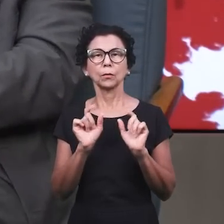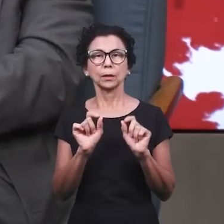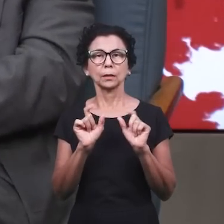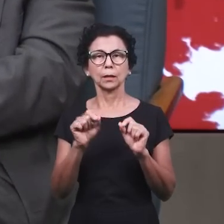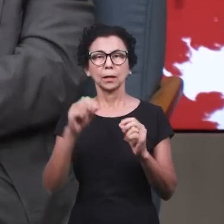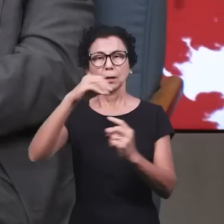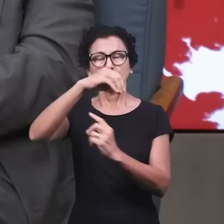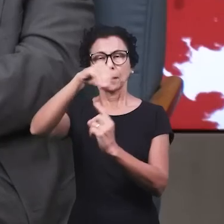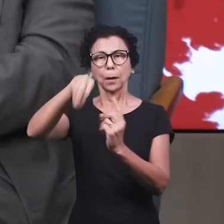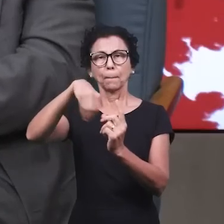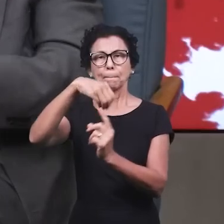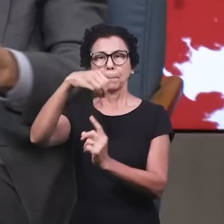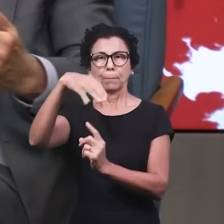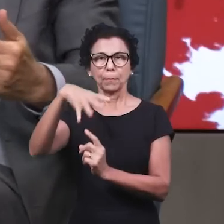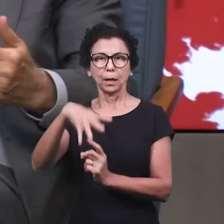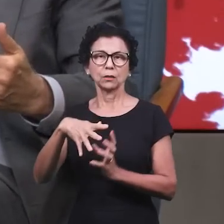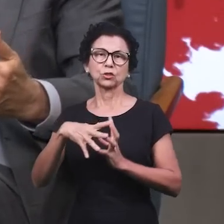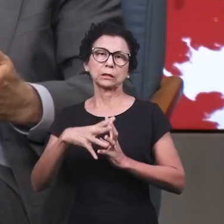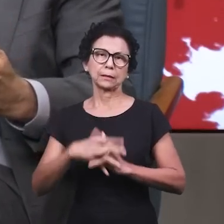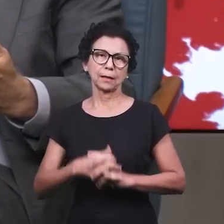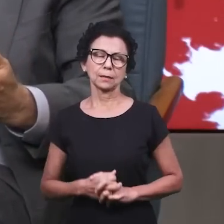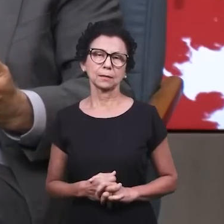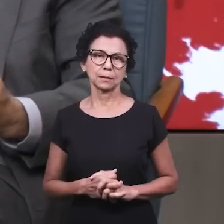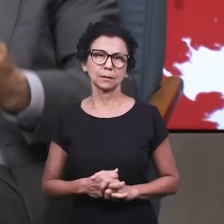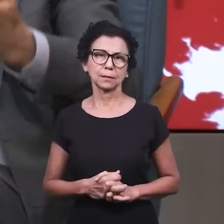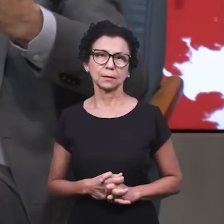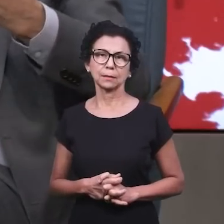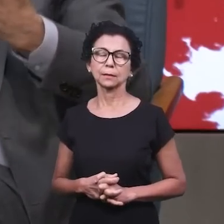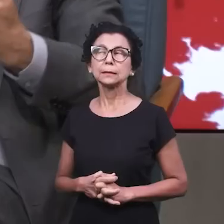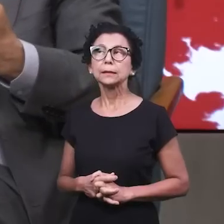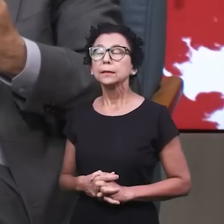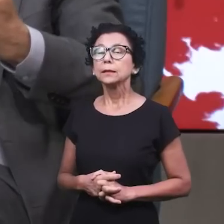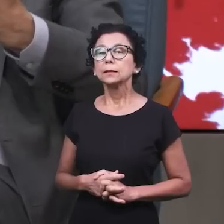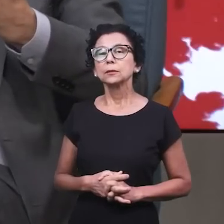graça. É algo que o Espírito Santo, que